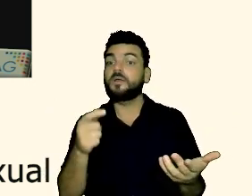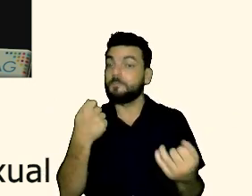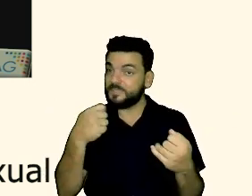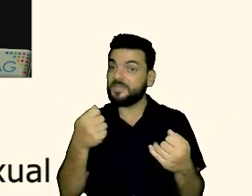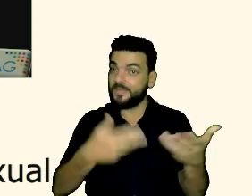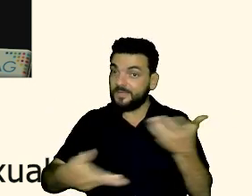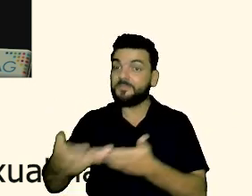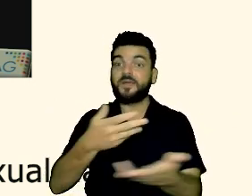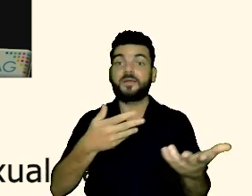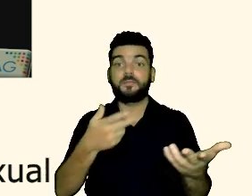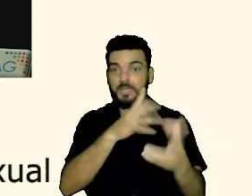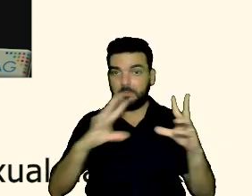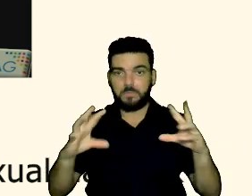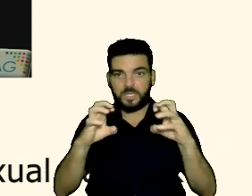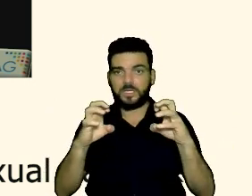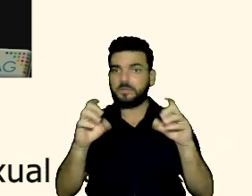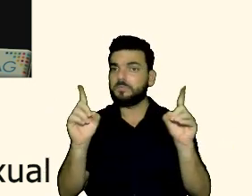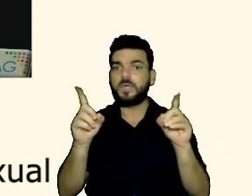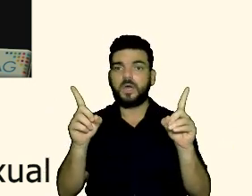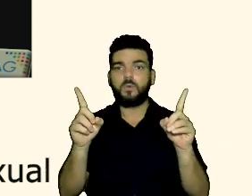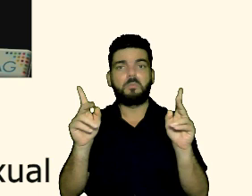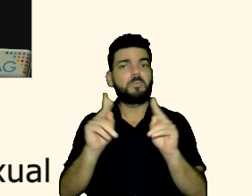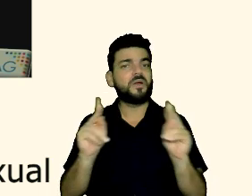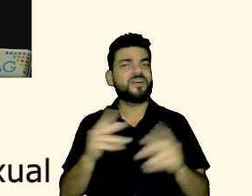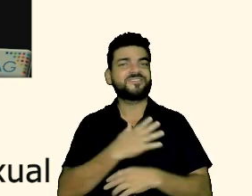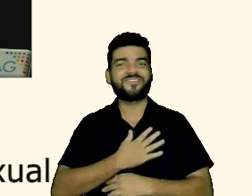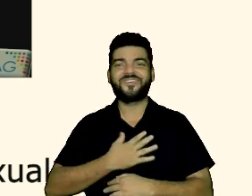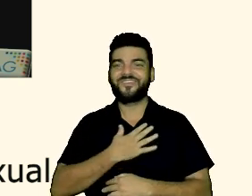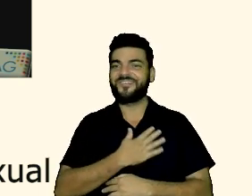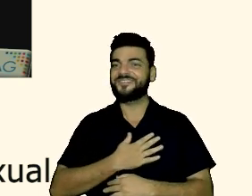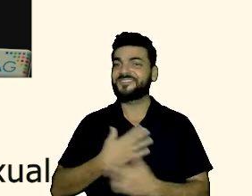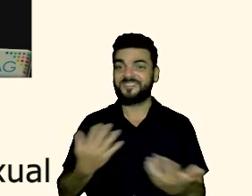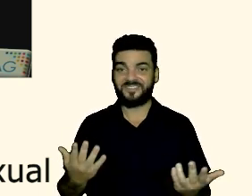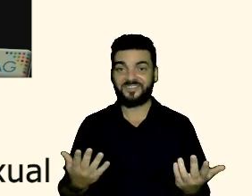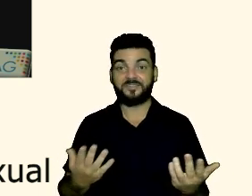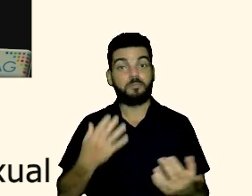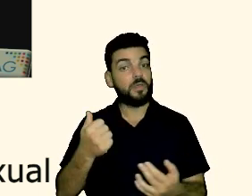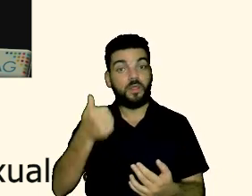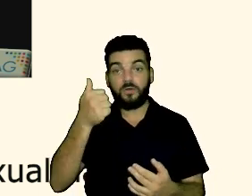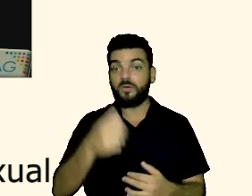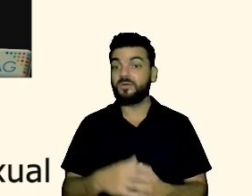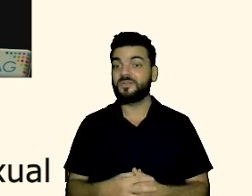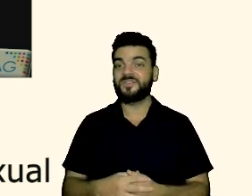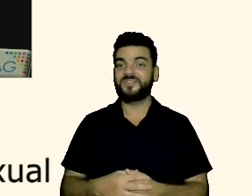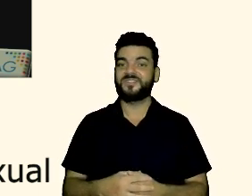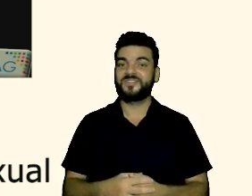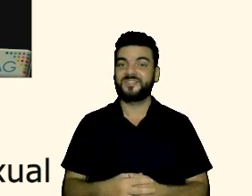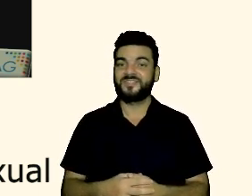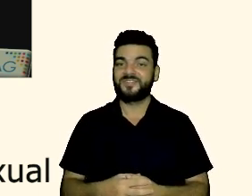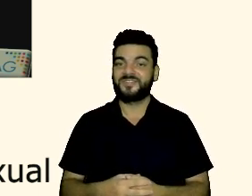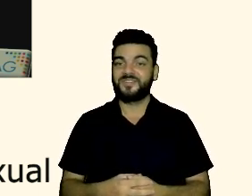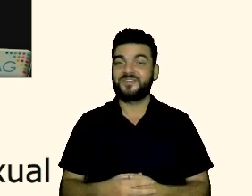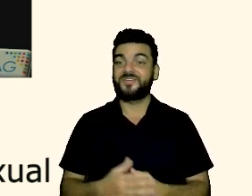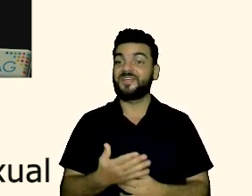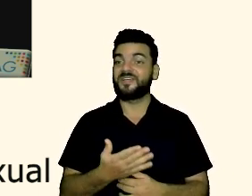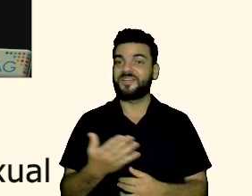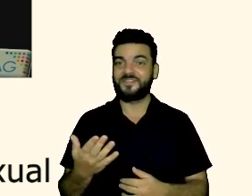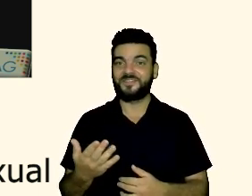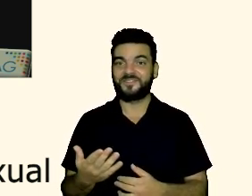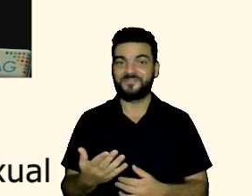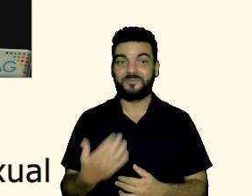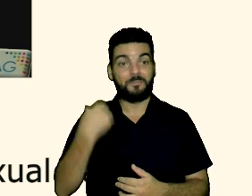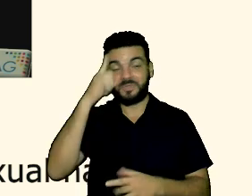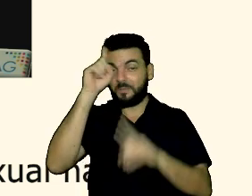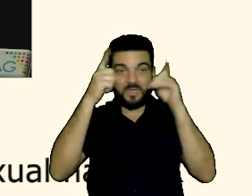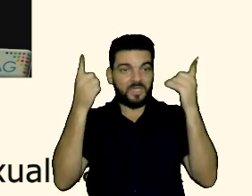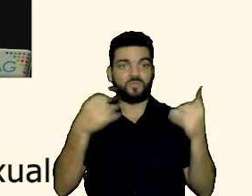se colocar um pouco melhor no sentido de expressar ideias e sugestões, admitir desconhecimento,